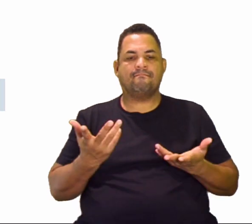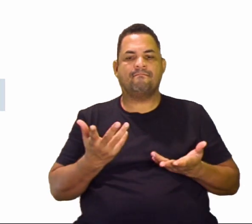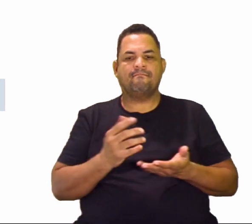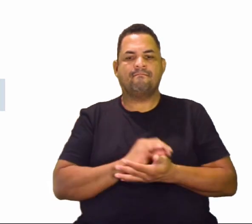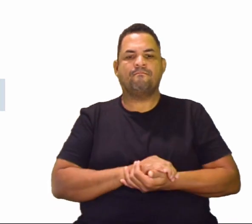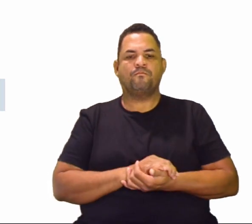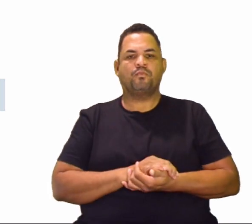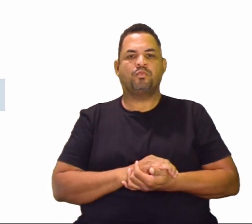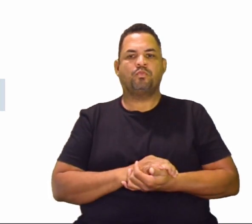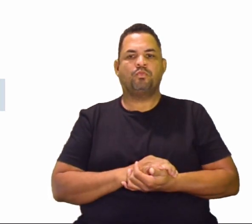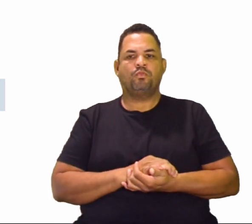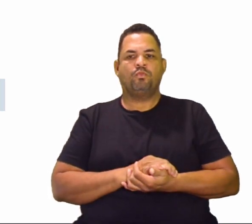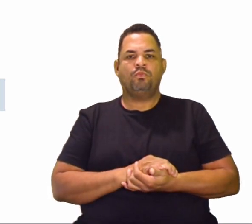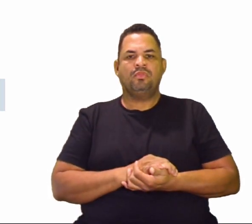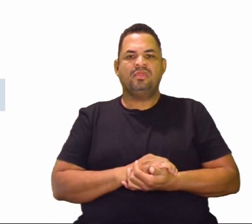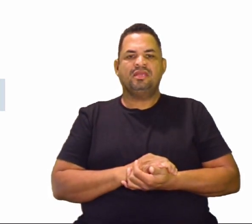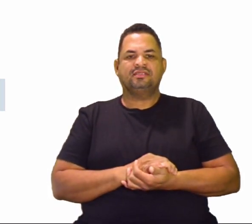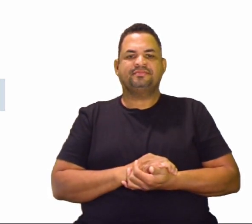aqui